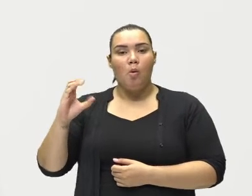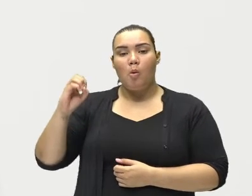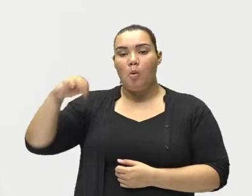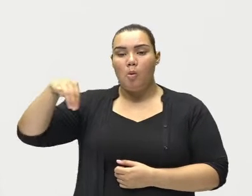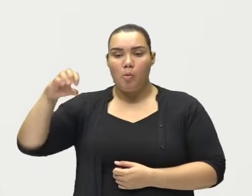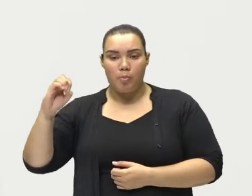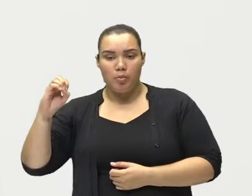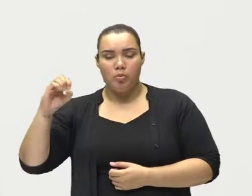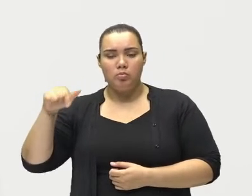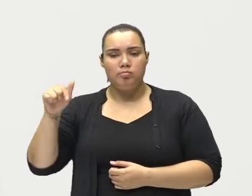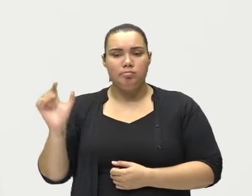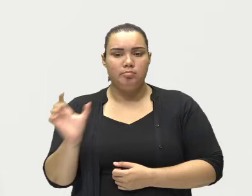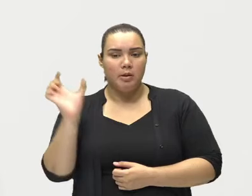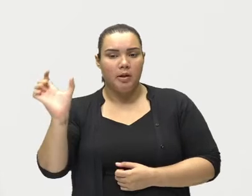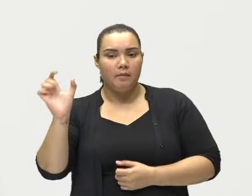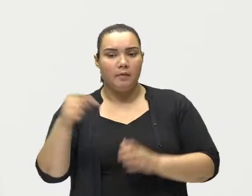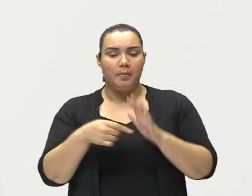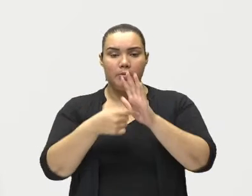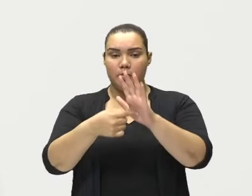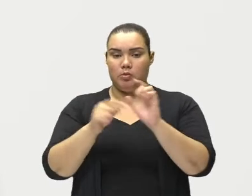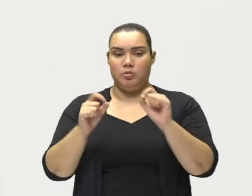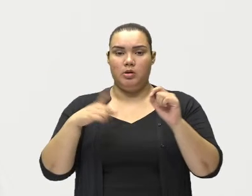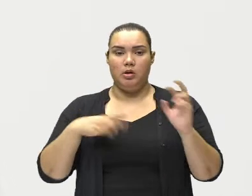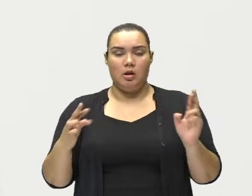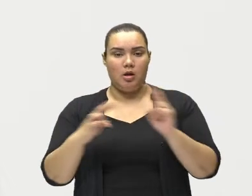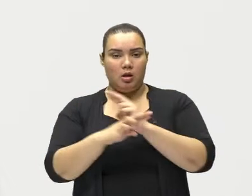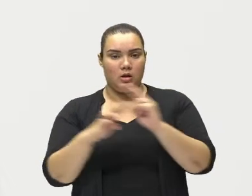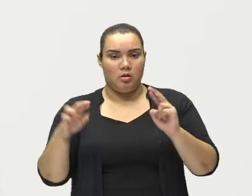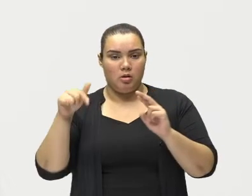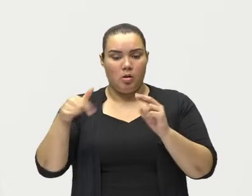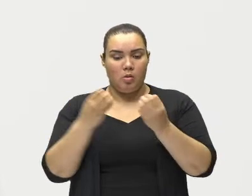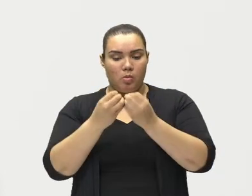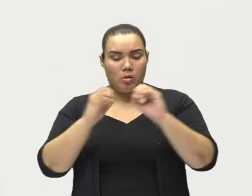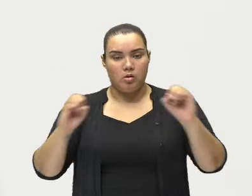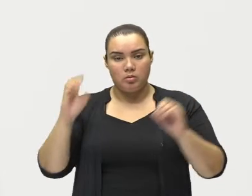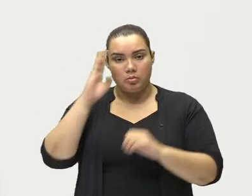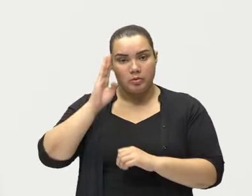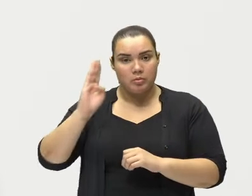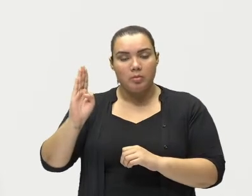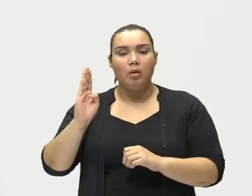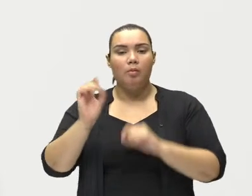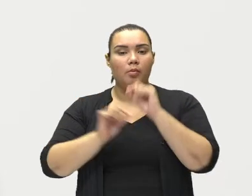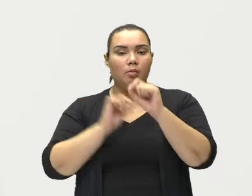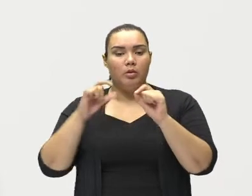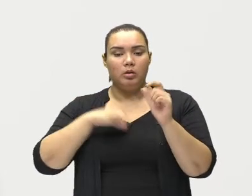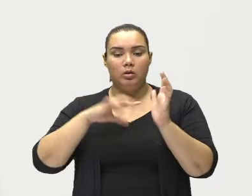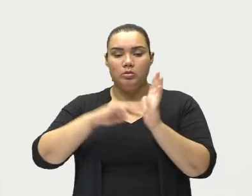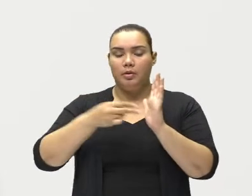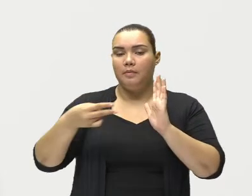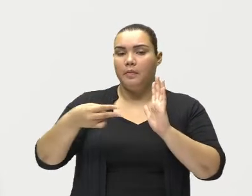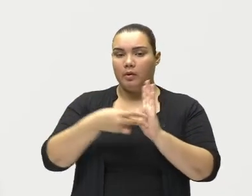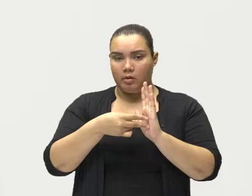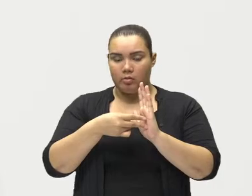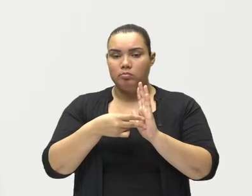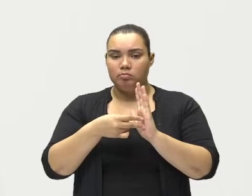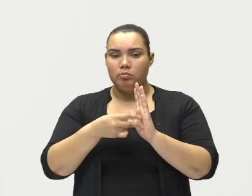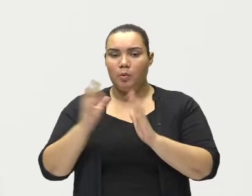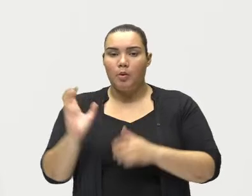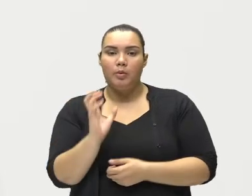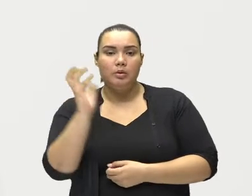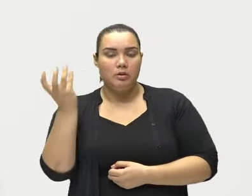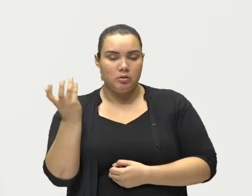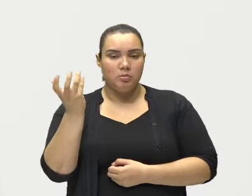está indicando, em relação a essa oração principal aqui, um sentido, uma